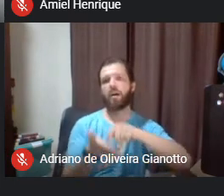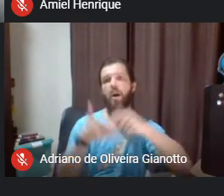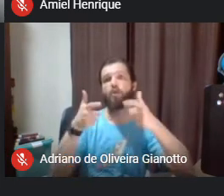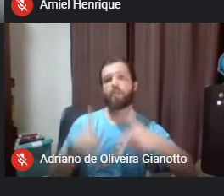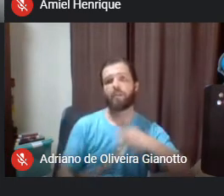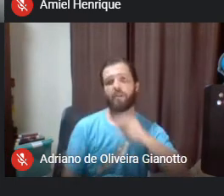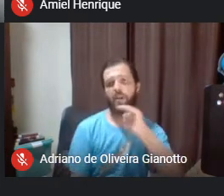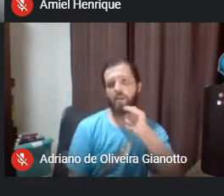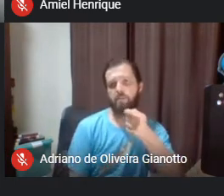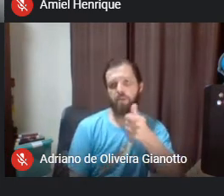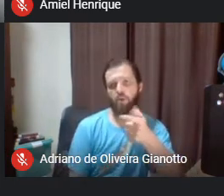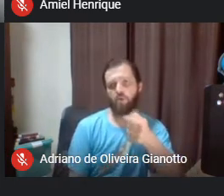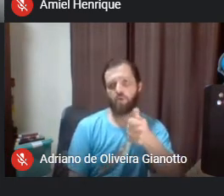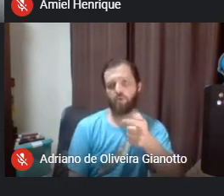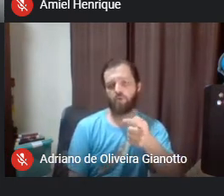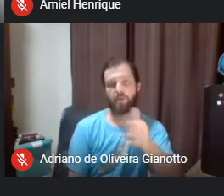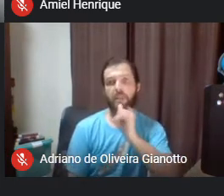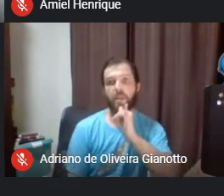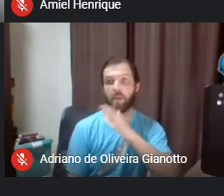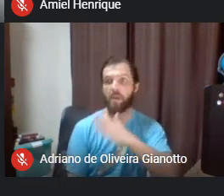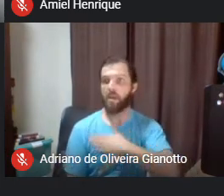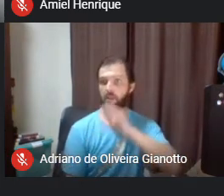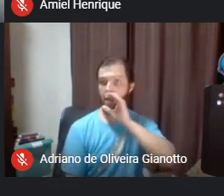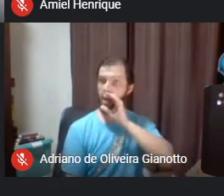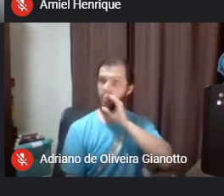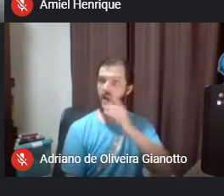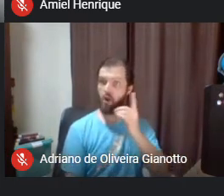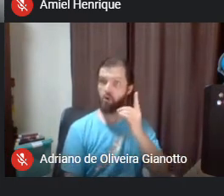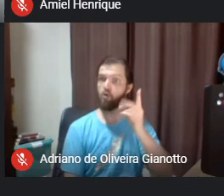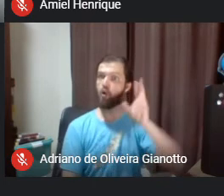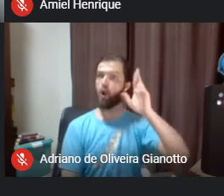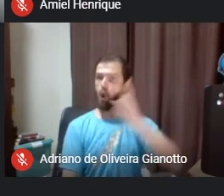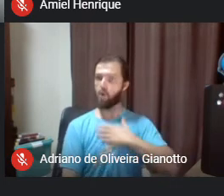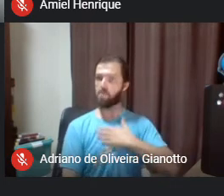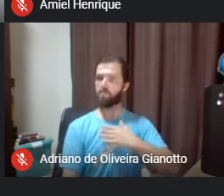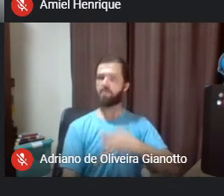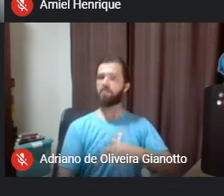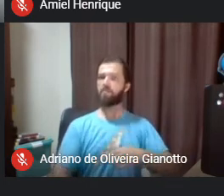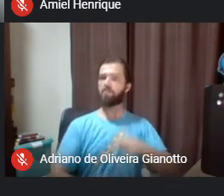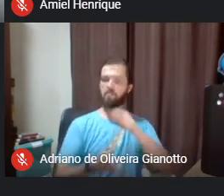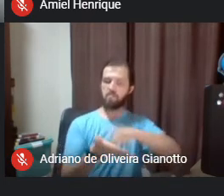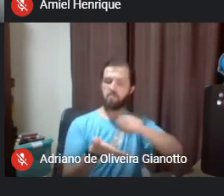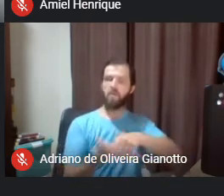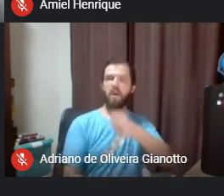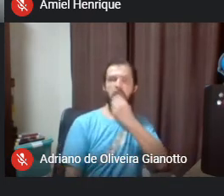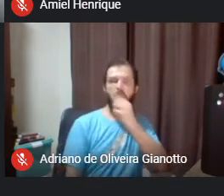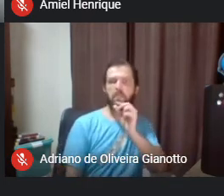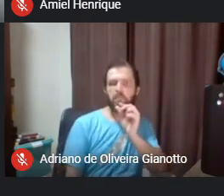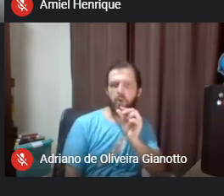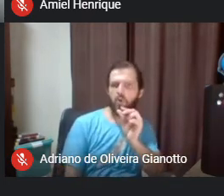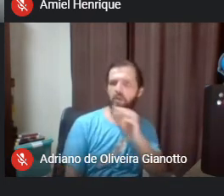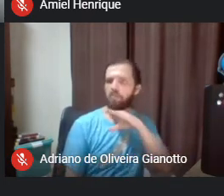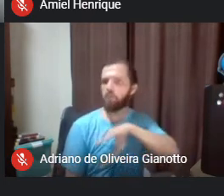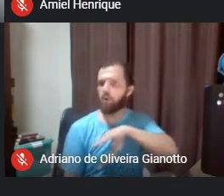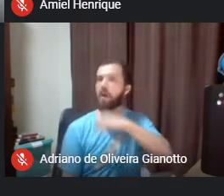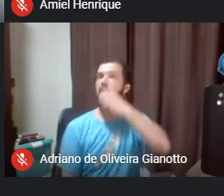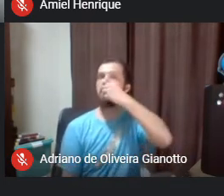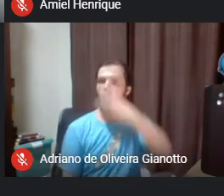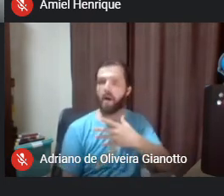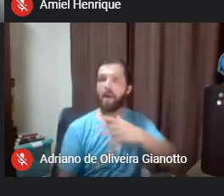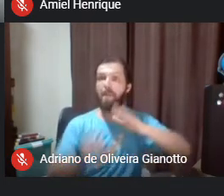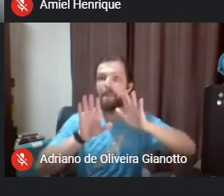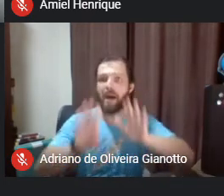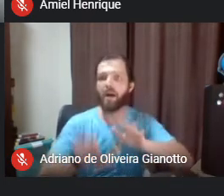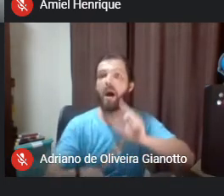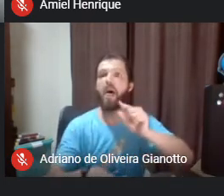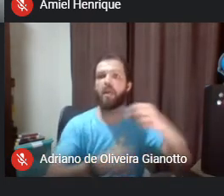A L1 dele, a língua materna dele, é Libras. E o português? Não. Eu, por exemplo, Adriano, eu tenho doutorado. Né?